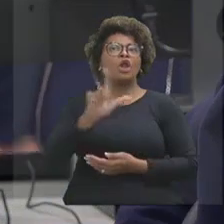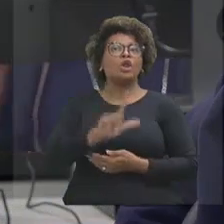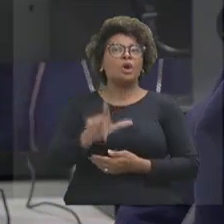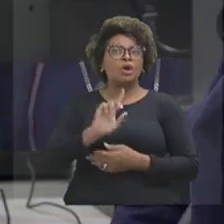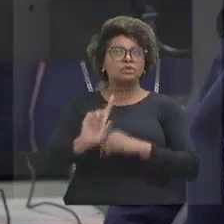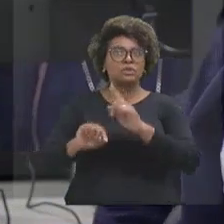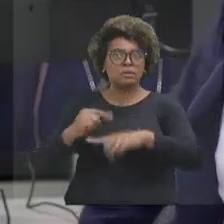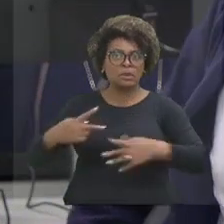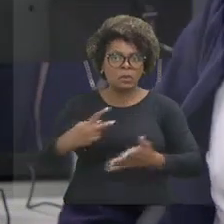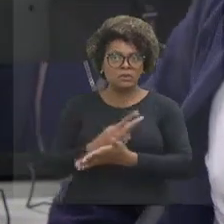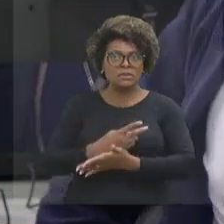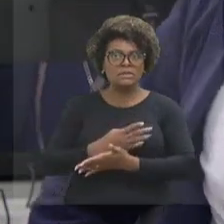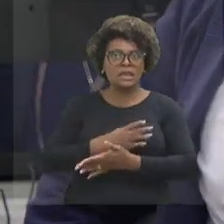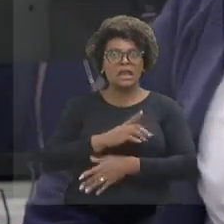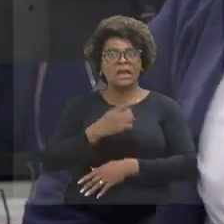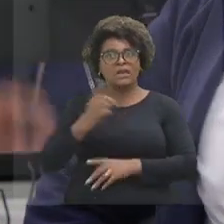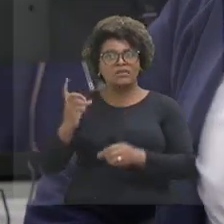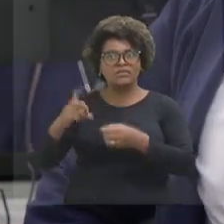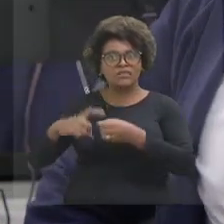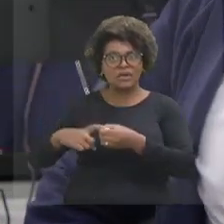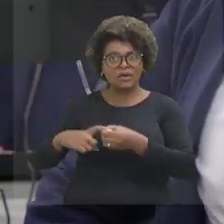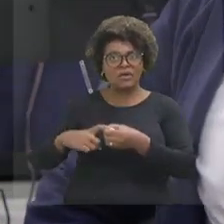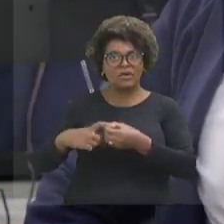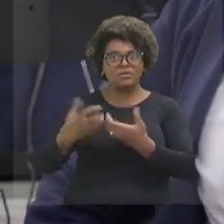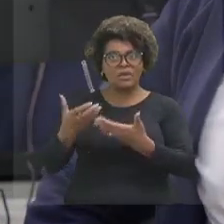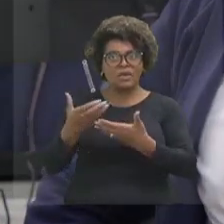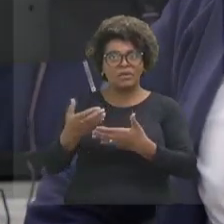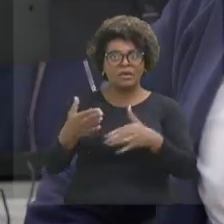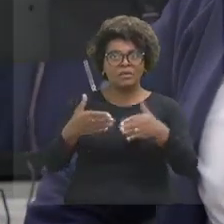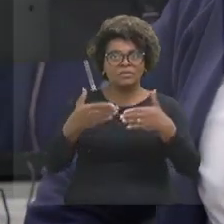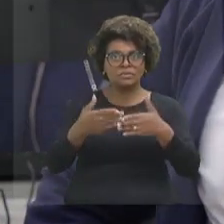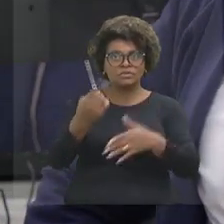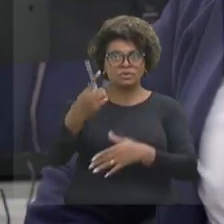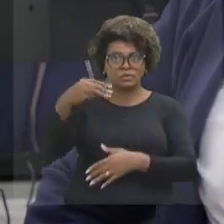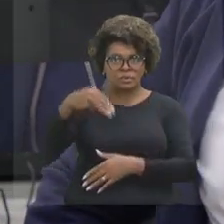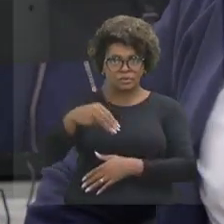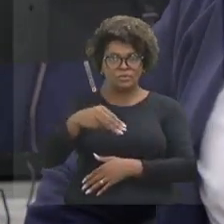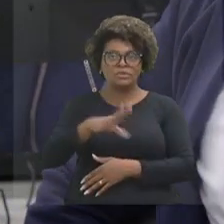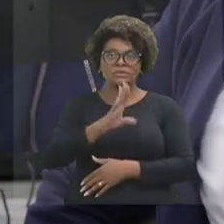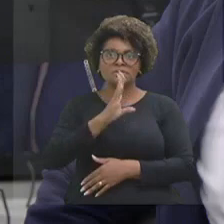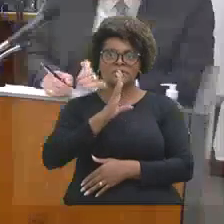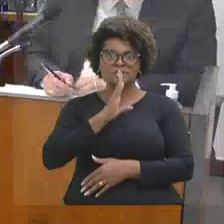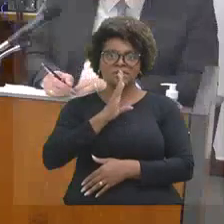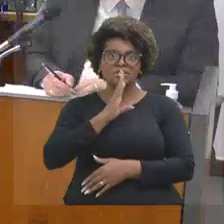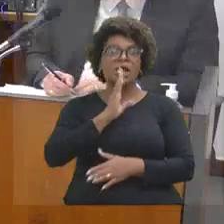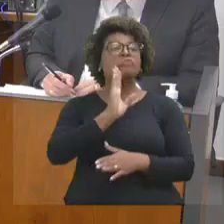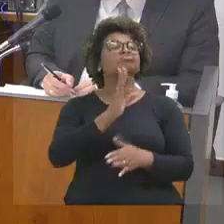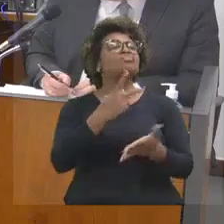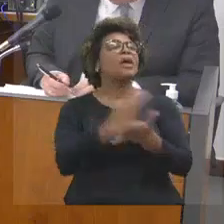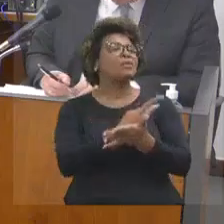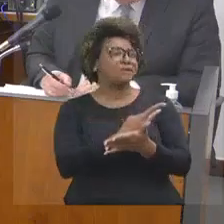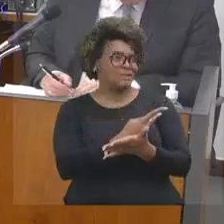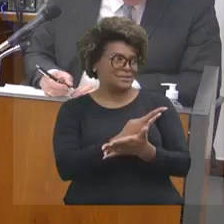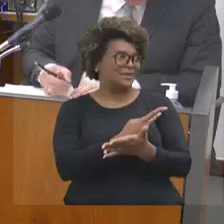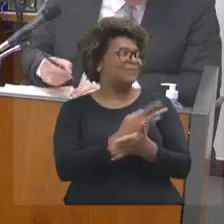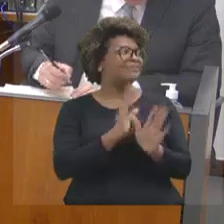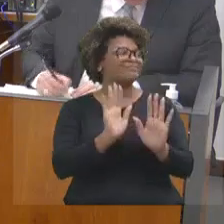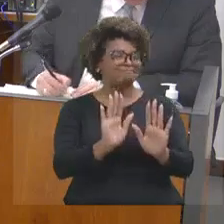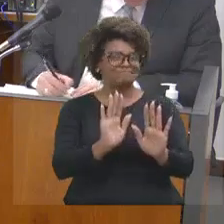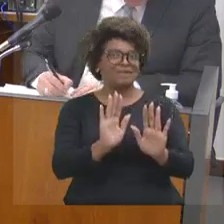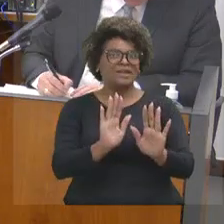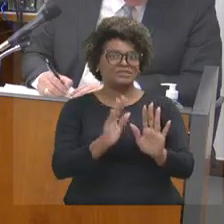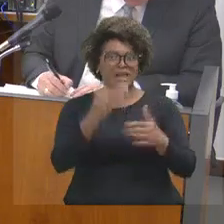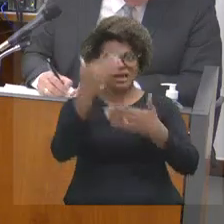então gostaria de pedir que um minuto de silêncio o Dr Wilson pediu agradeço muito